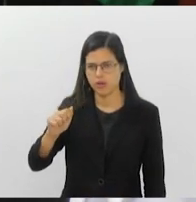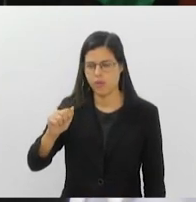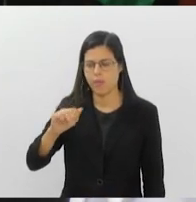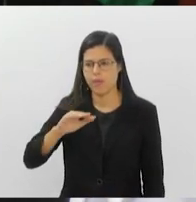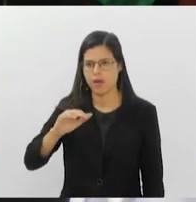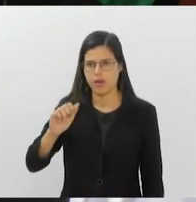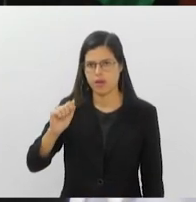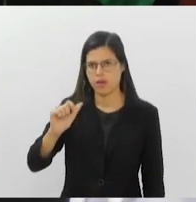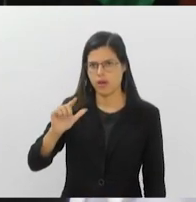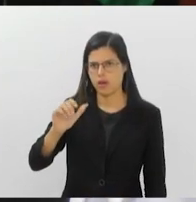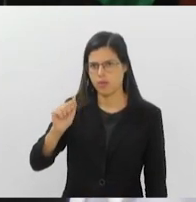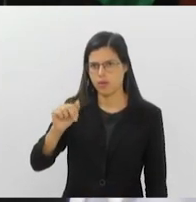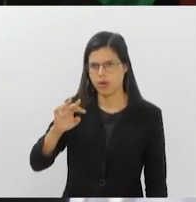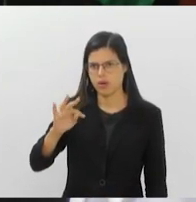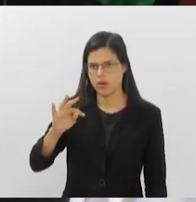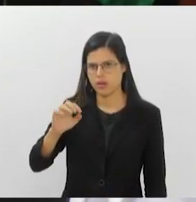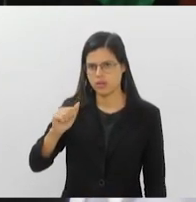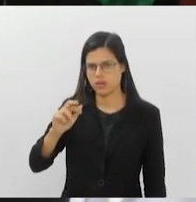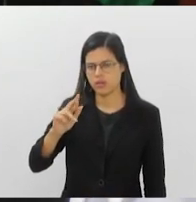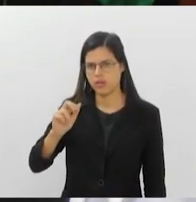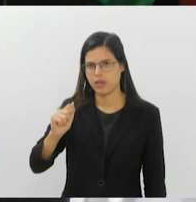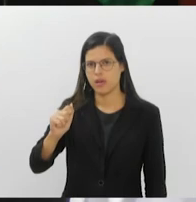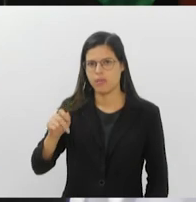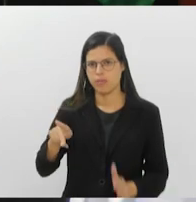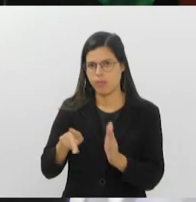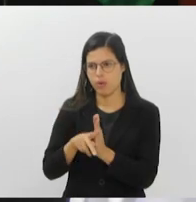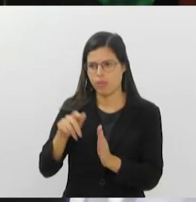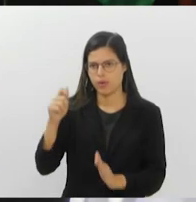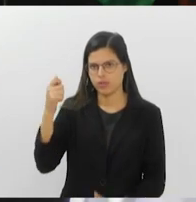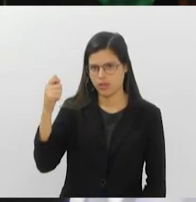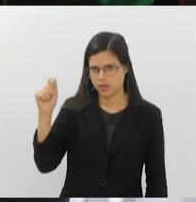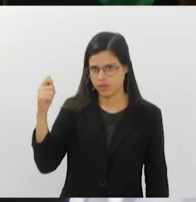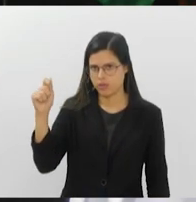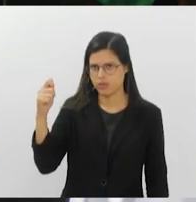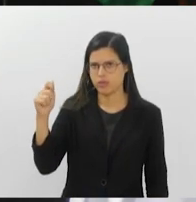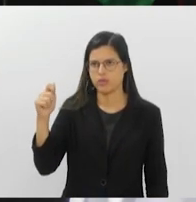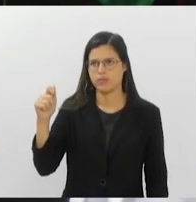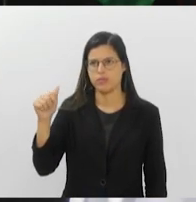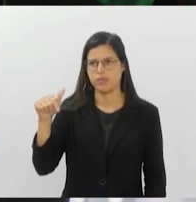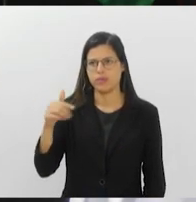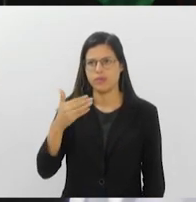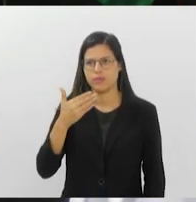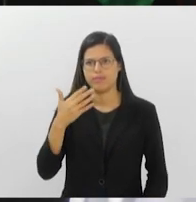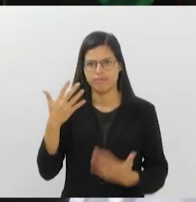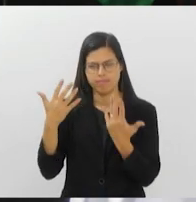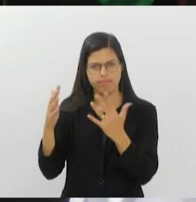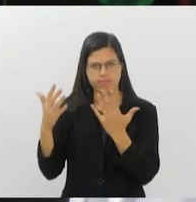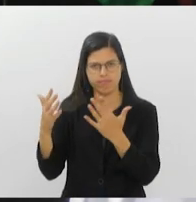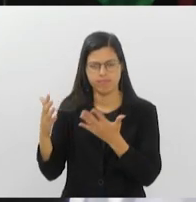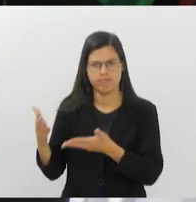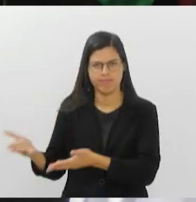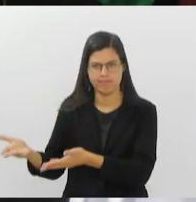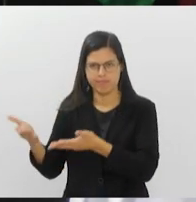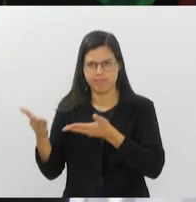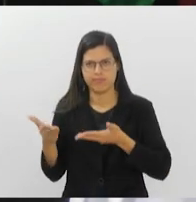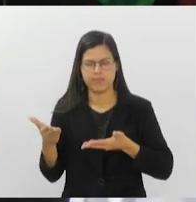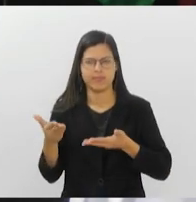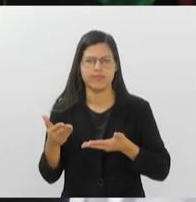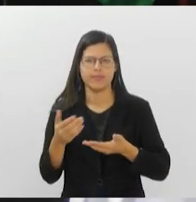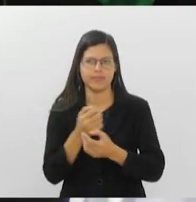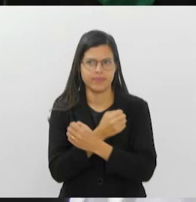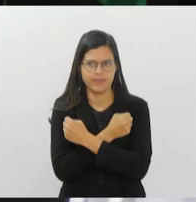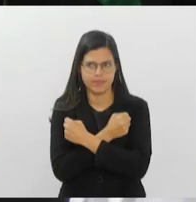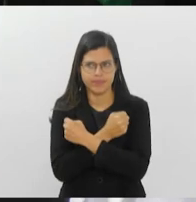que é de Araruama. Pedir já que ela venha aqui receber nossos aplausos e nosso abraço.